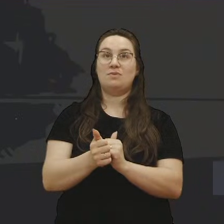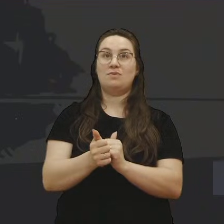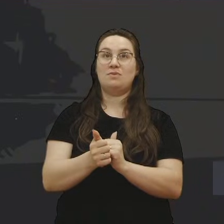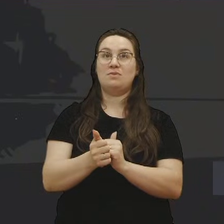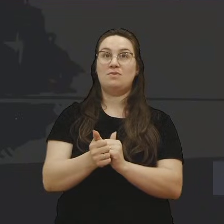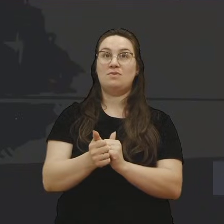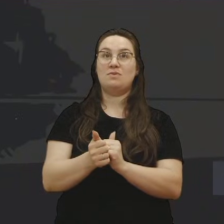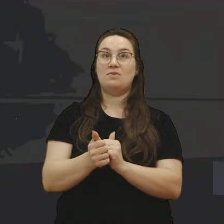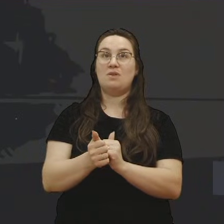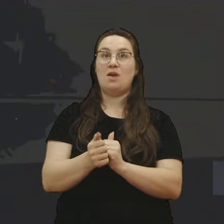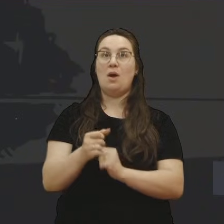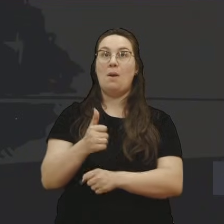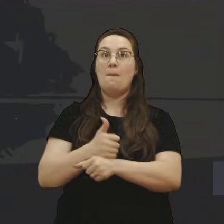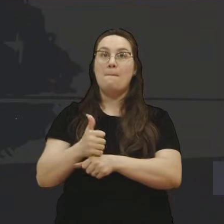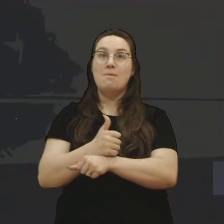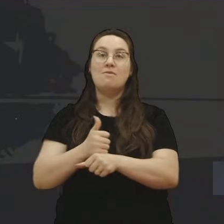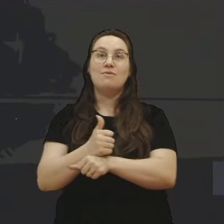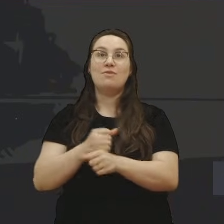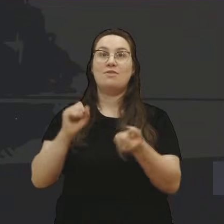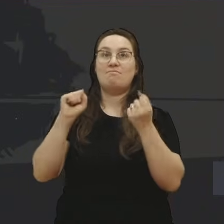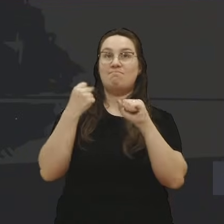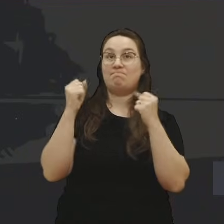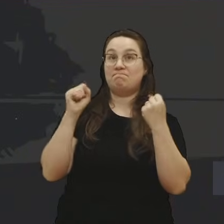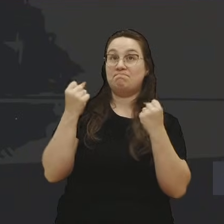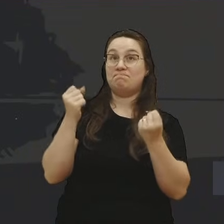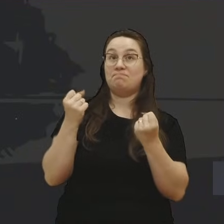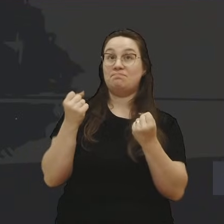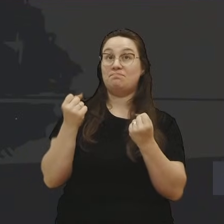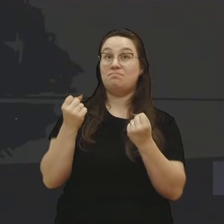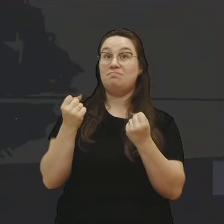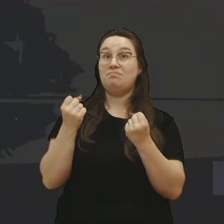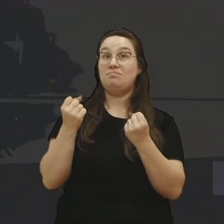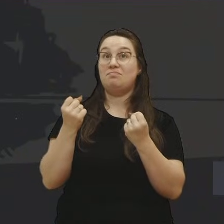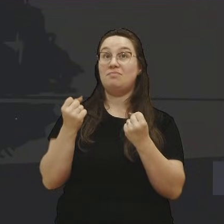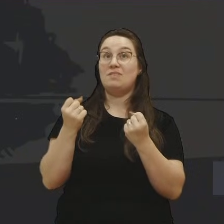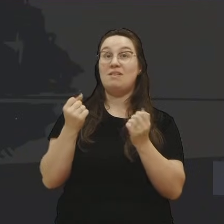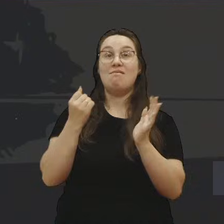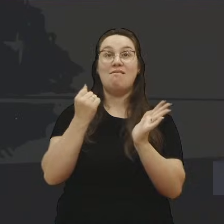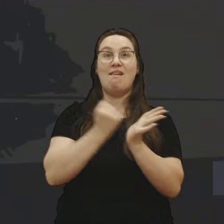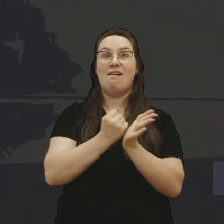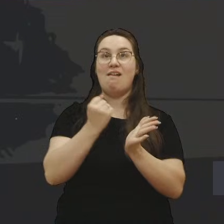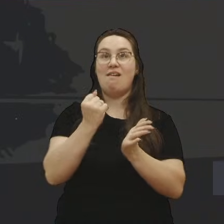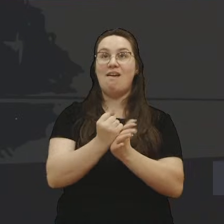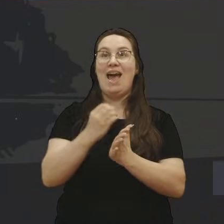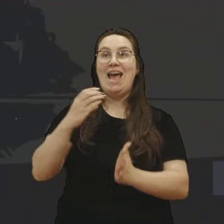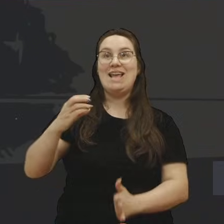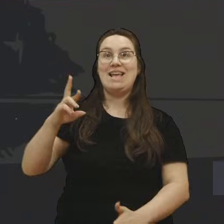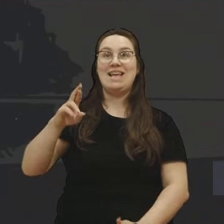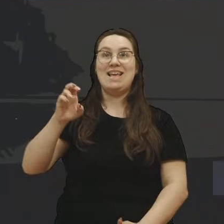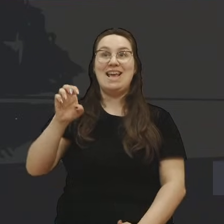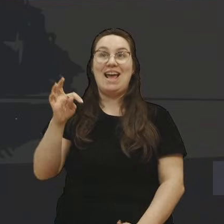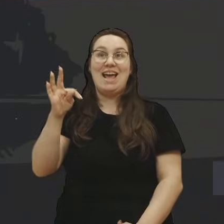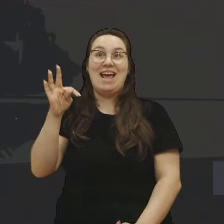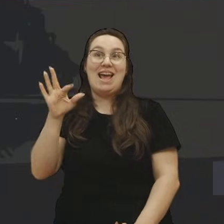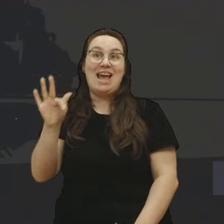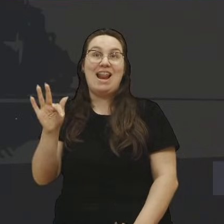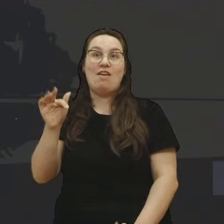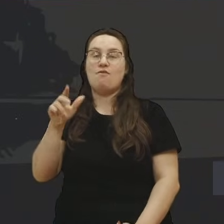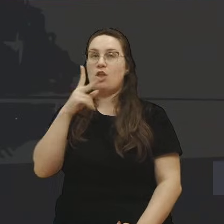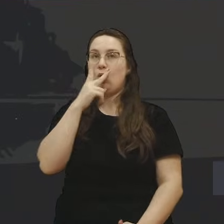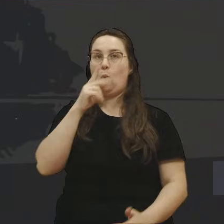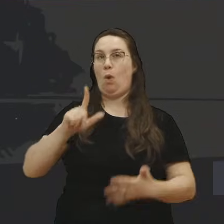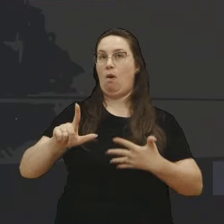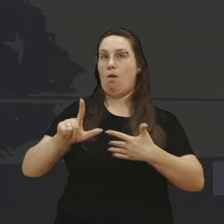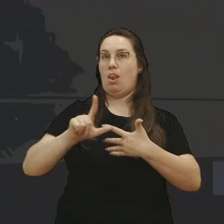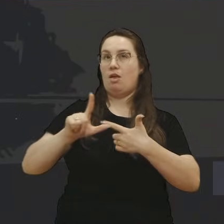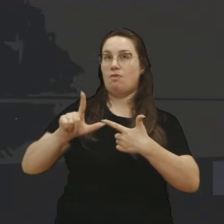Indicados profissionais de educação física devidamente registrados no CREF ou conforme legislação